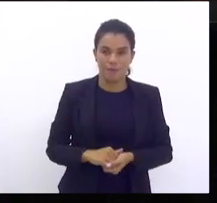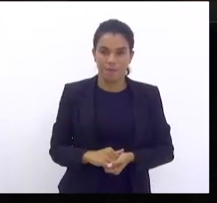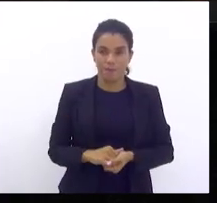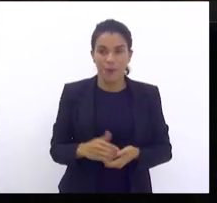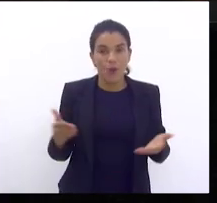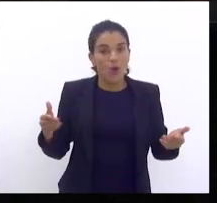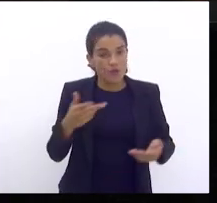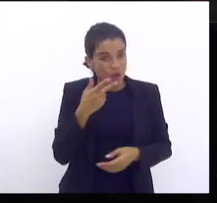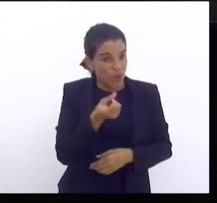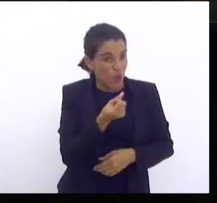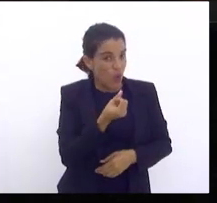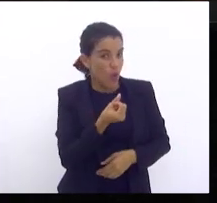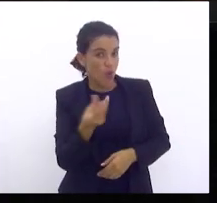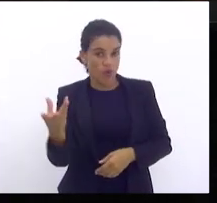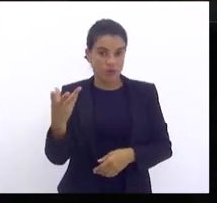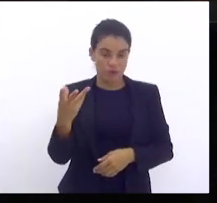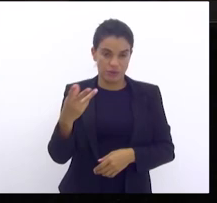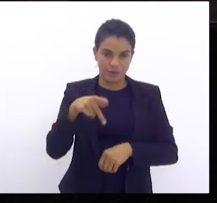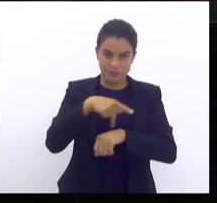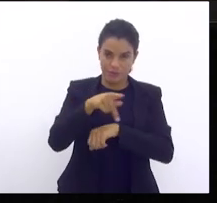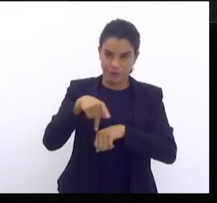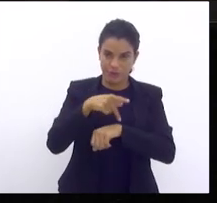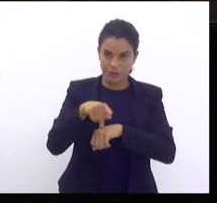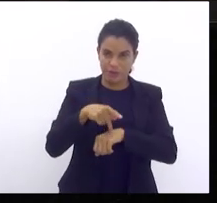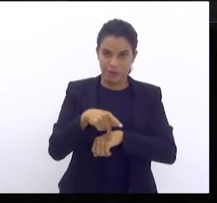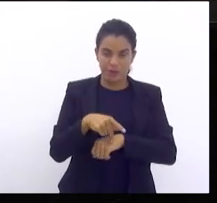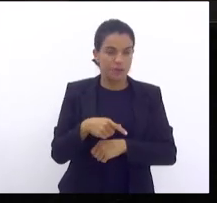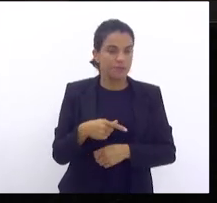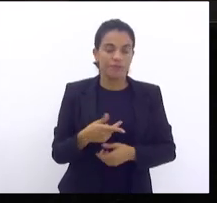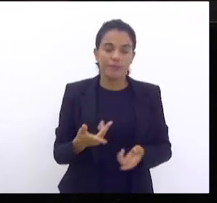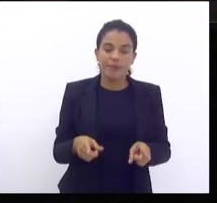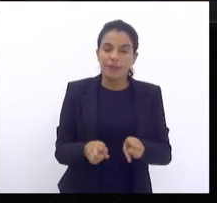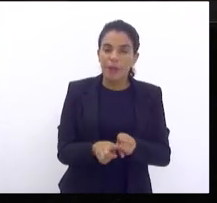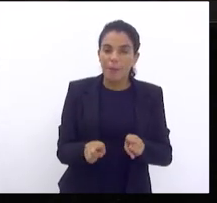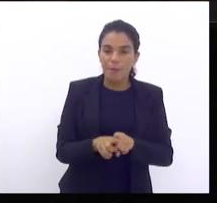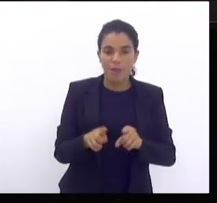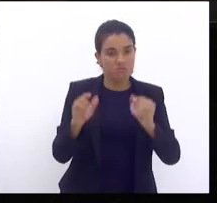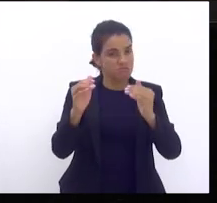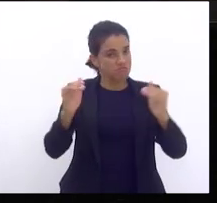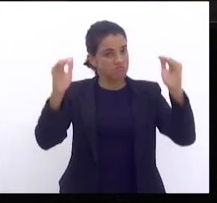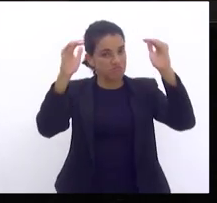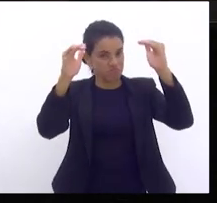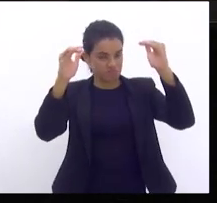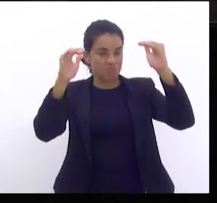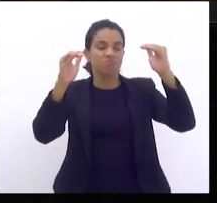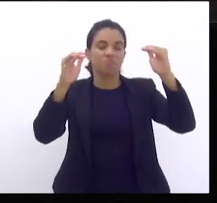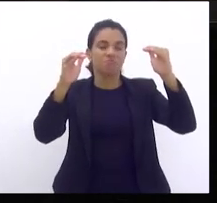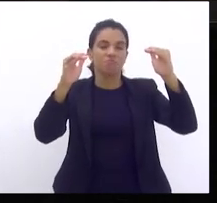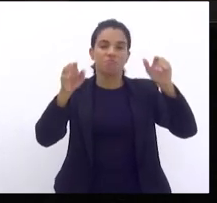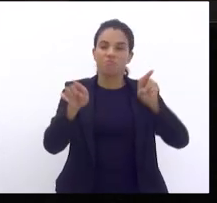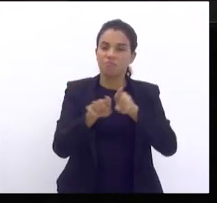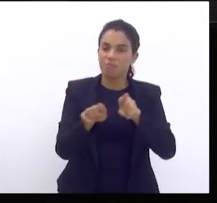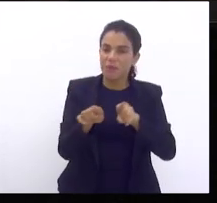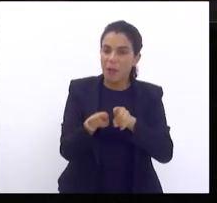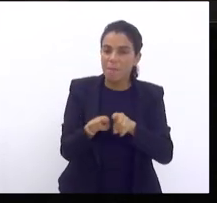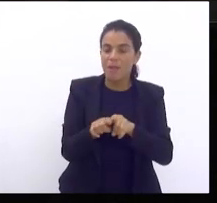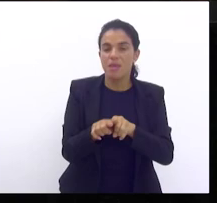os países nem pouco nem tão pouco as autoridades